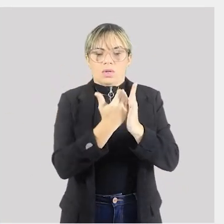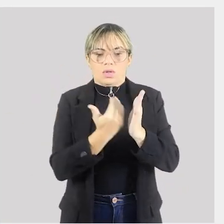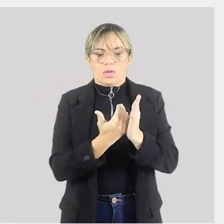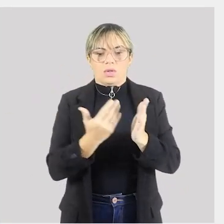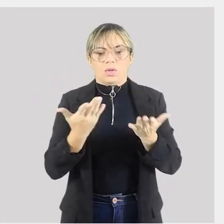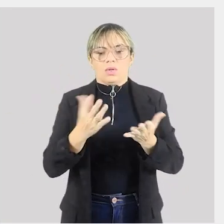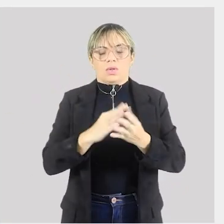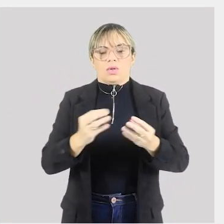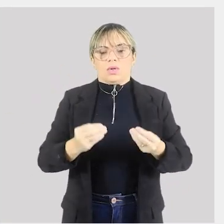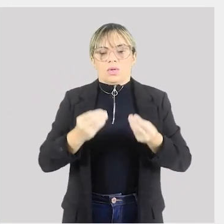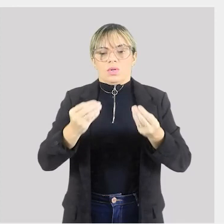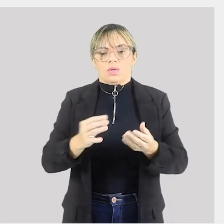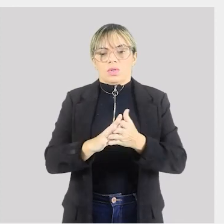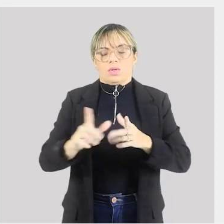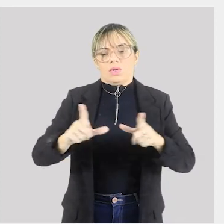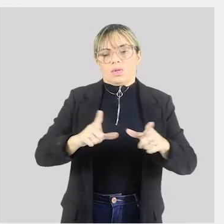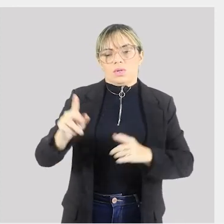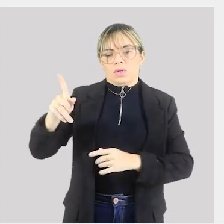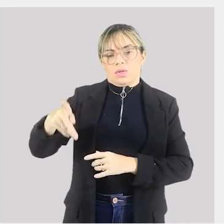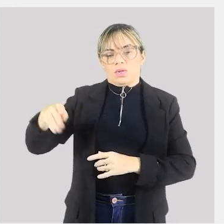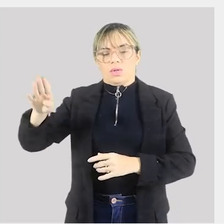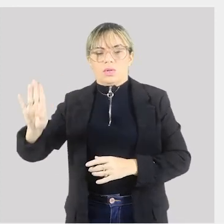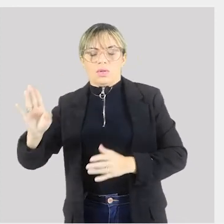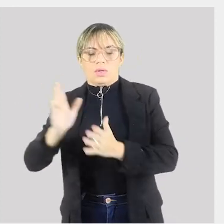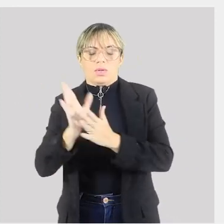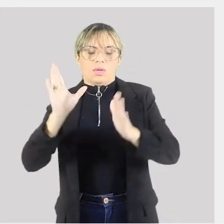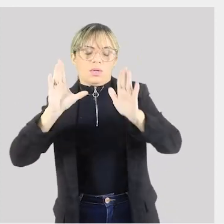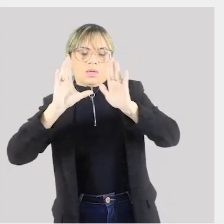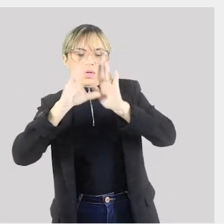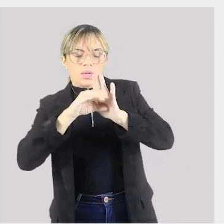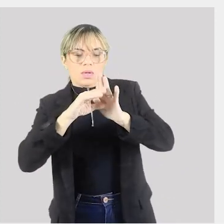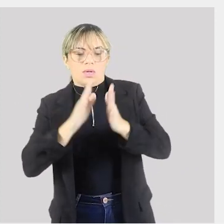a teoria que determina o conceito a partir do serviço